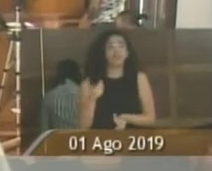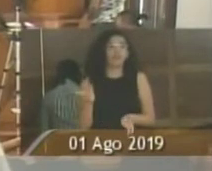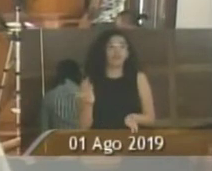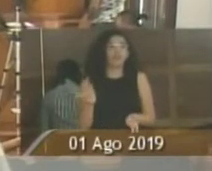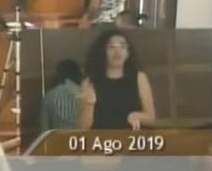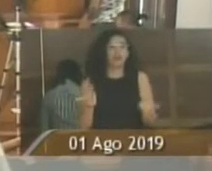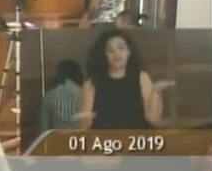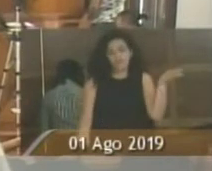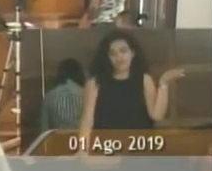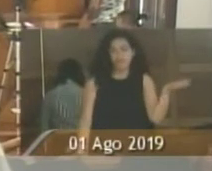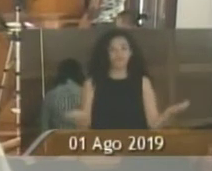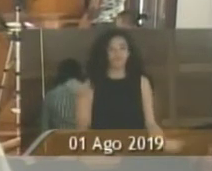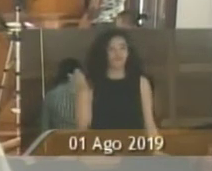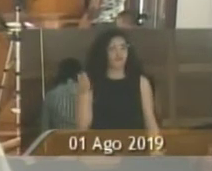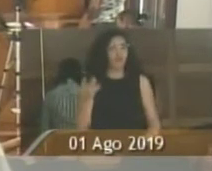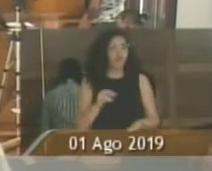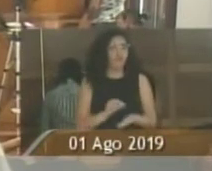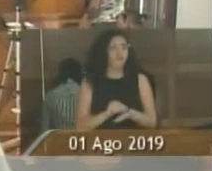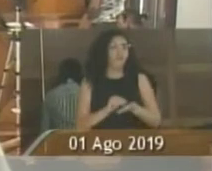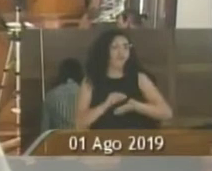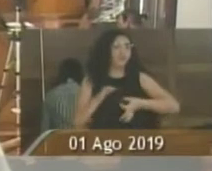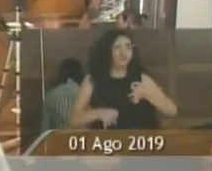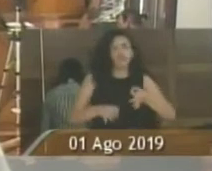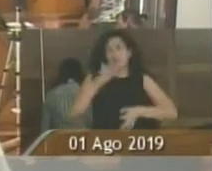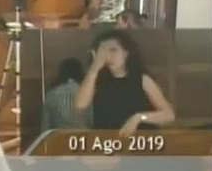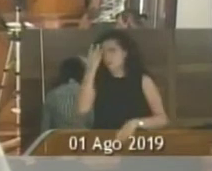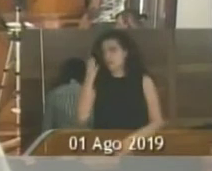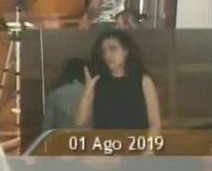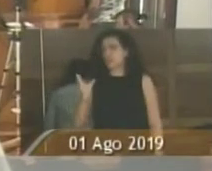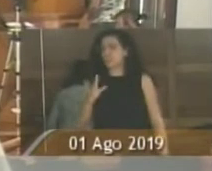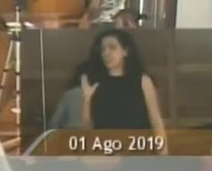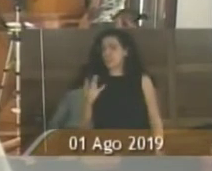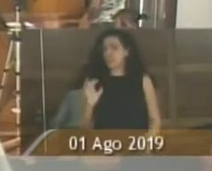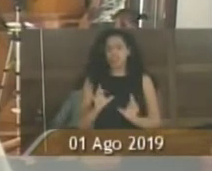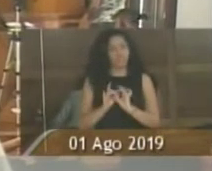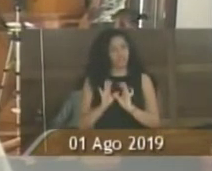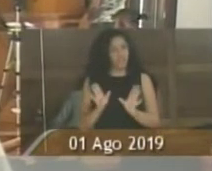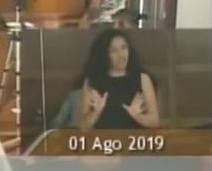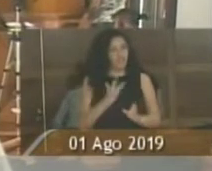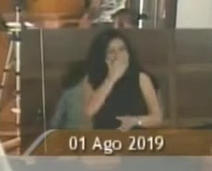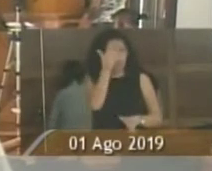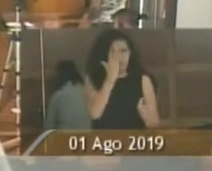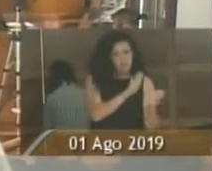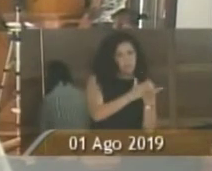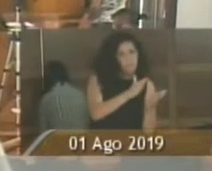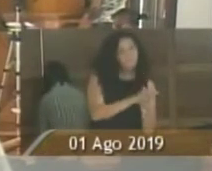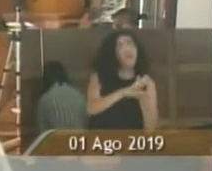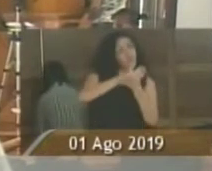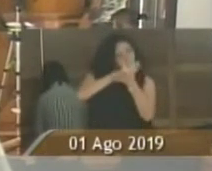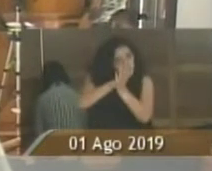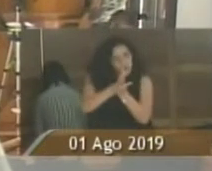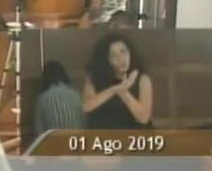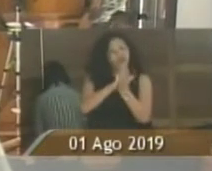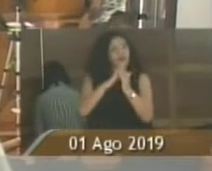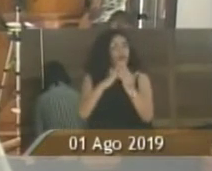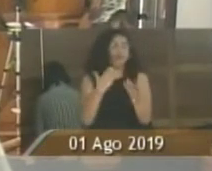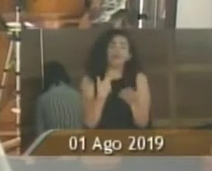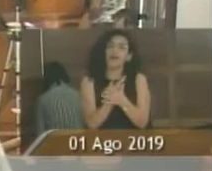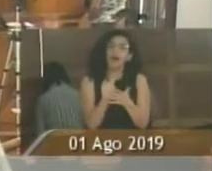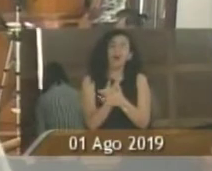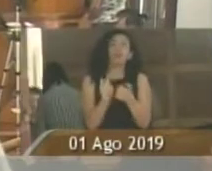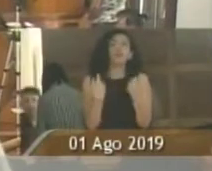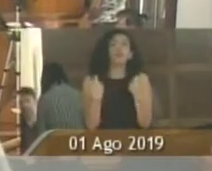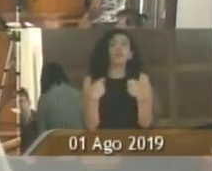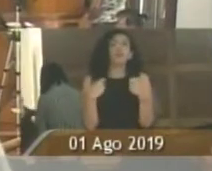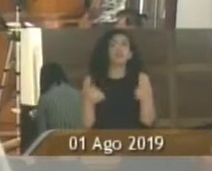duas medidas? Para pessoas que têm uma condição melhor, deixa, libera? E para o pobre que derruba? Está errado isso aí, pô. Tem que ser igual